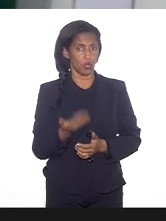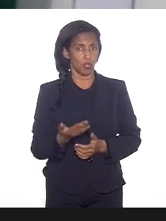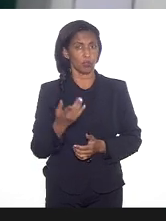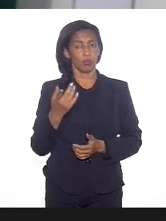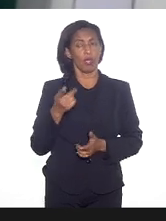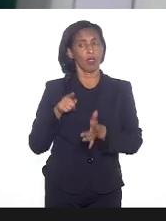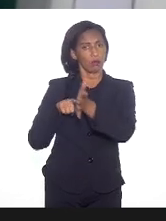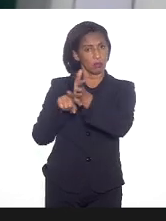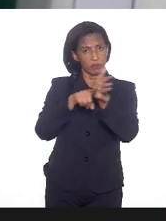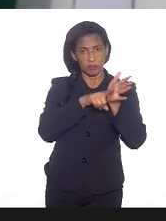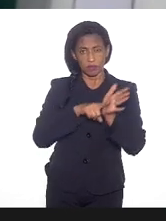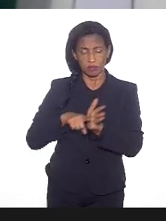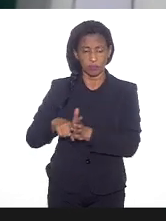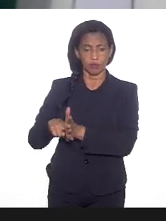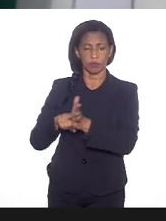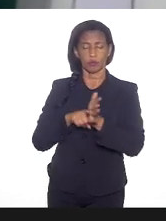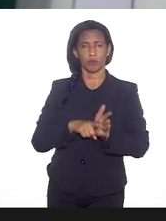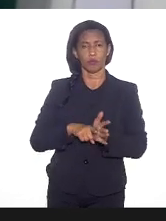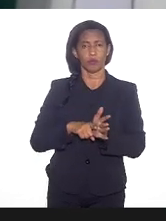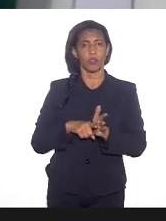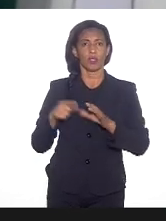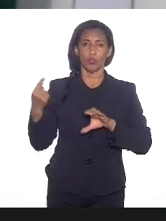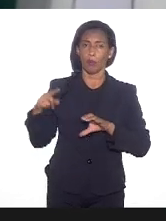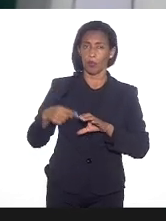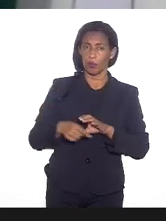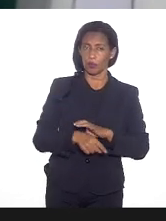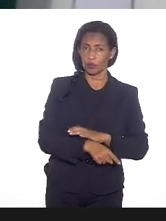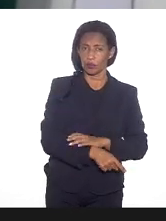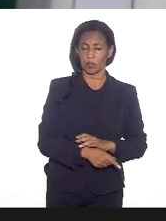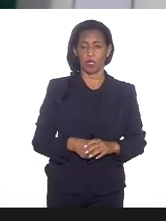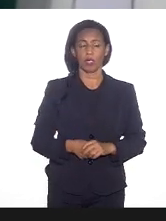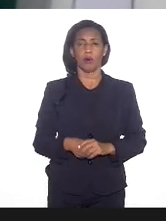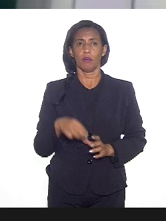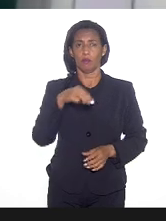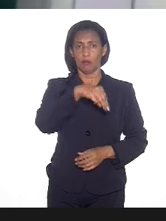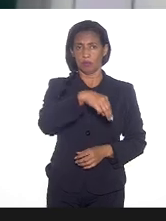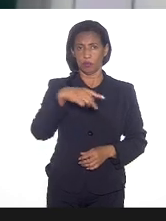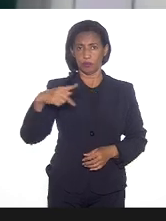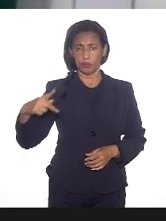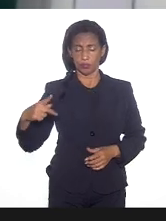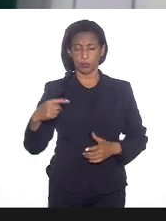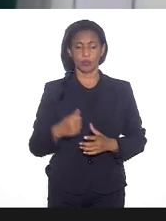as investigações sejam aprofundadas pelo Ministério Público, né?